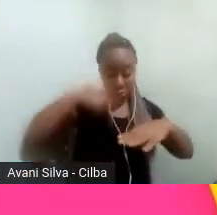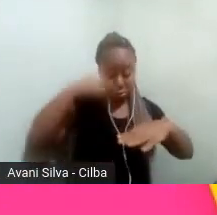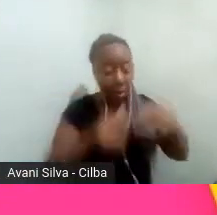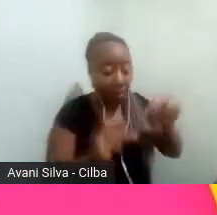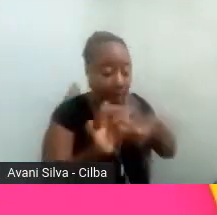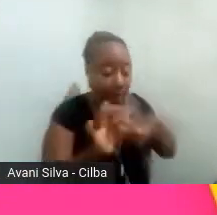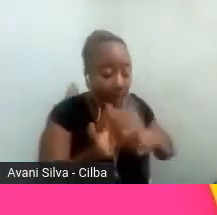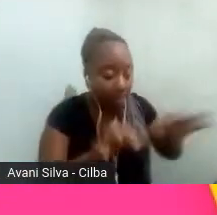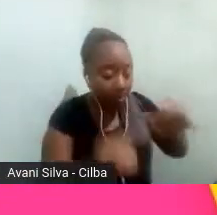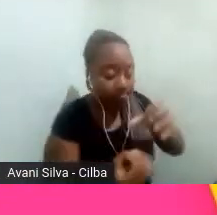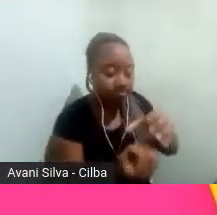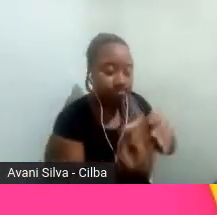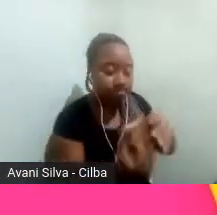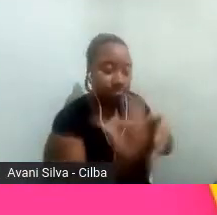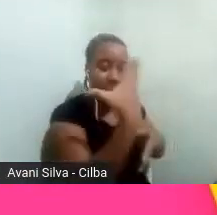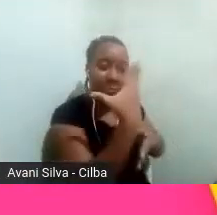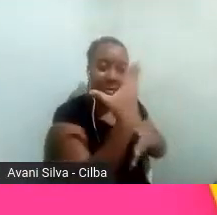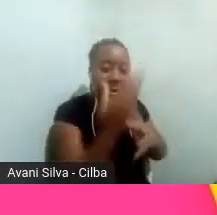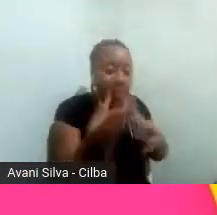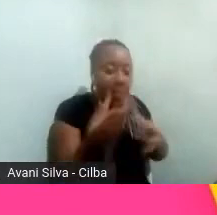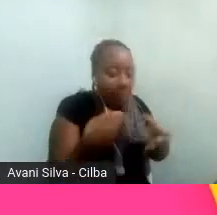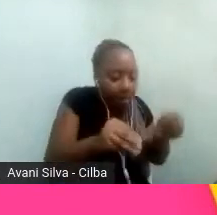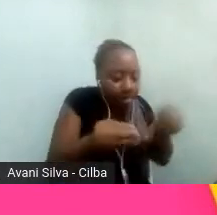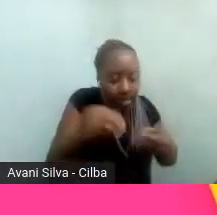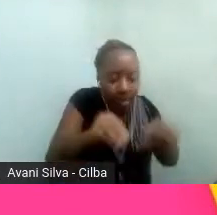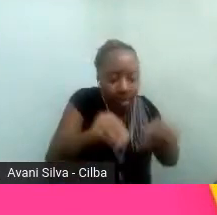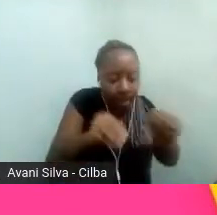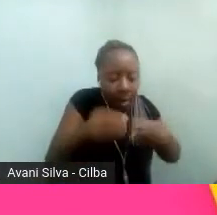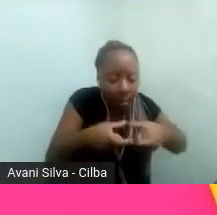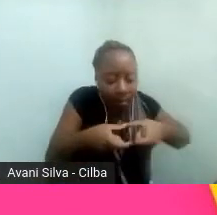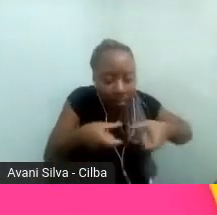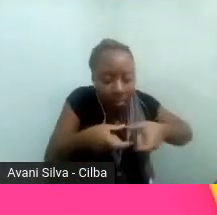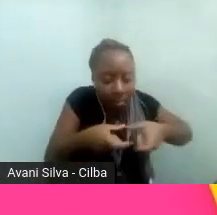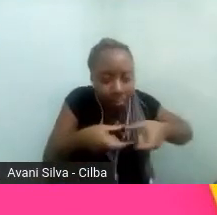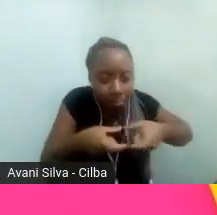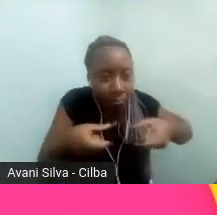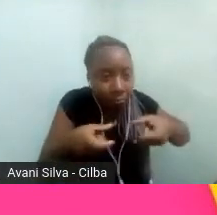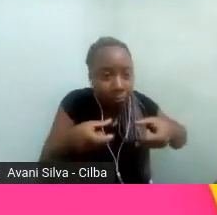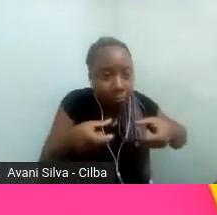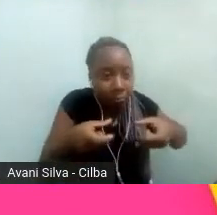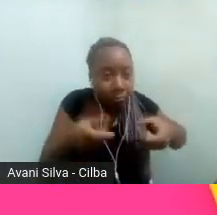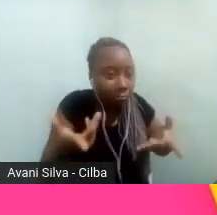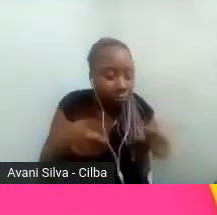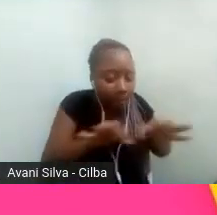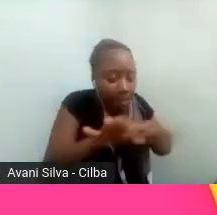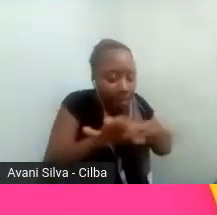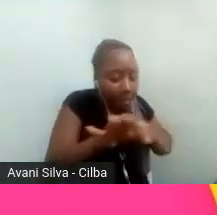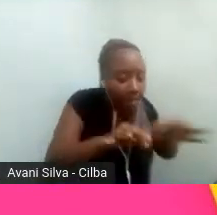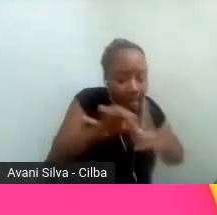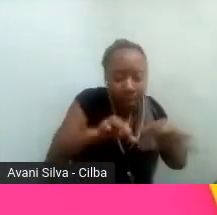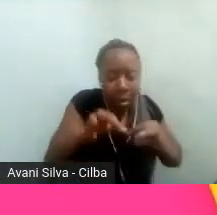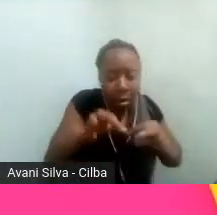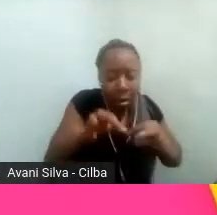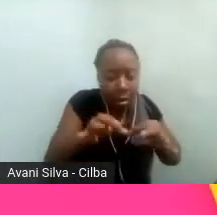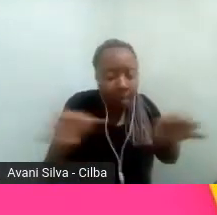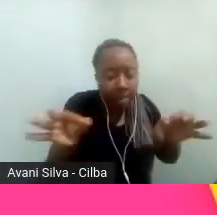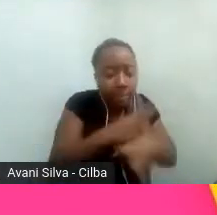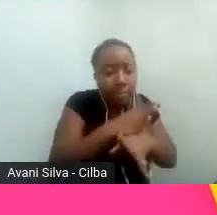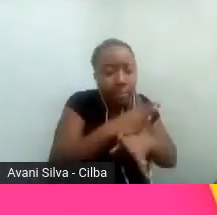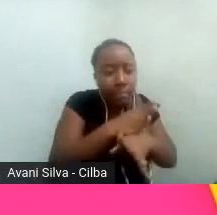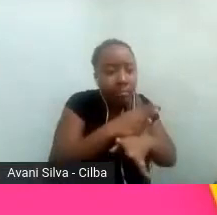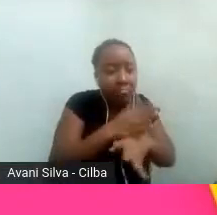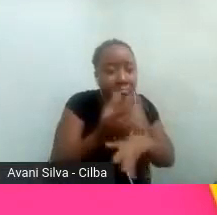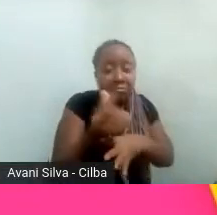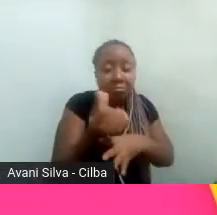Você mesmo monta a placa. E essa placa sai, a construção dela, ela pronta, menos